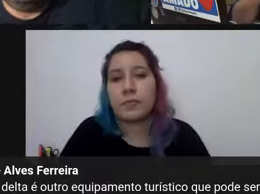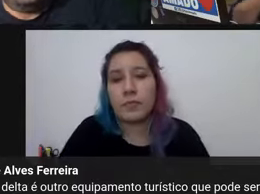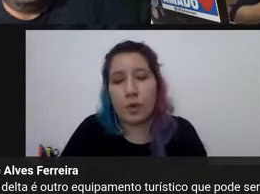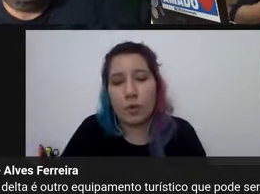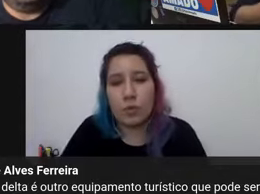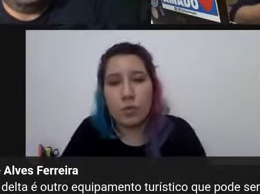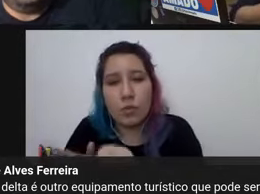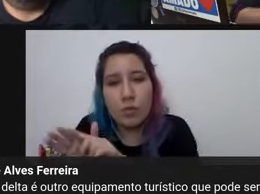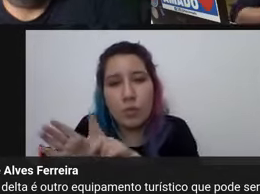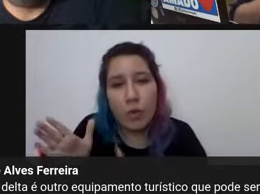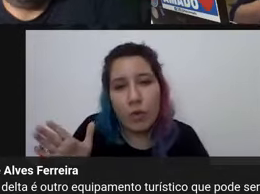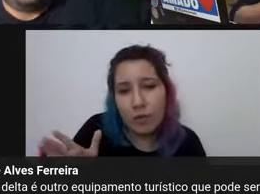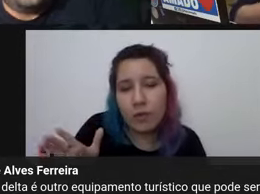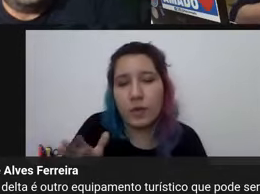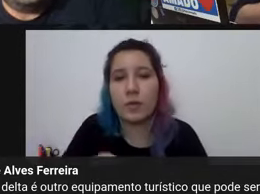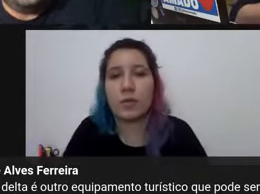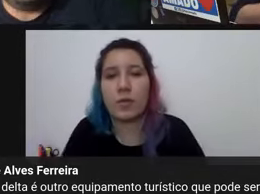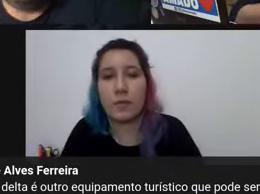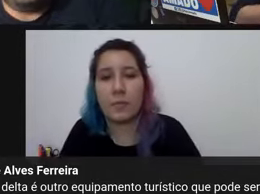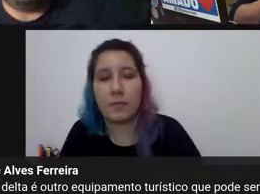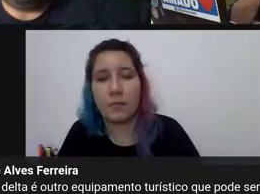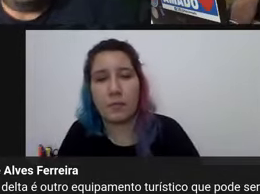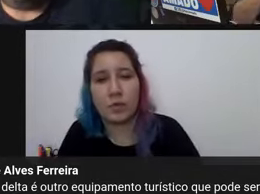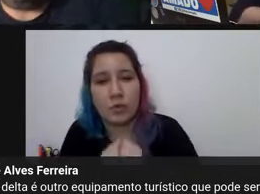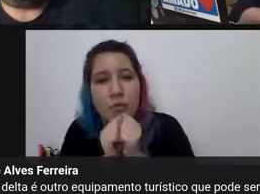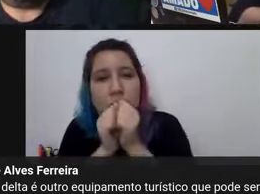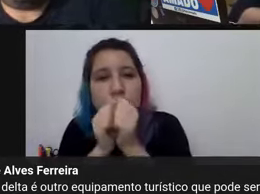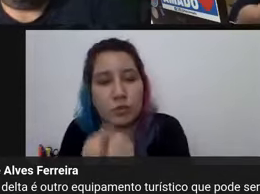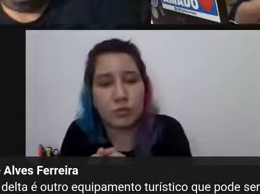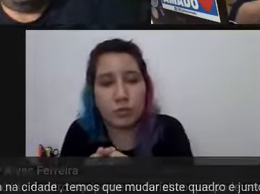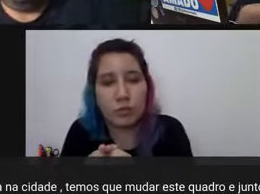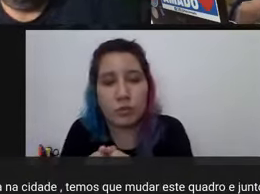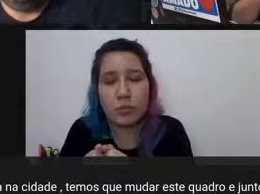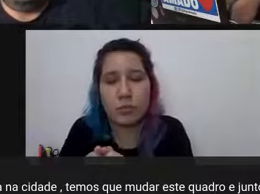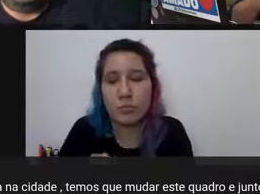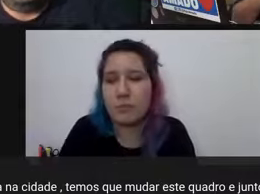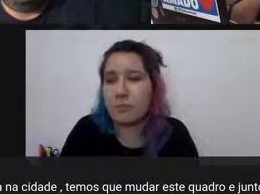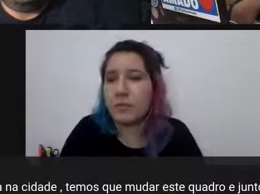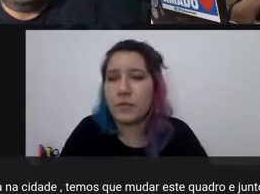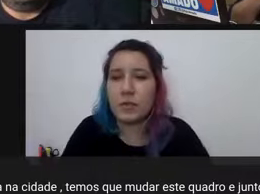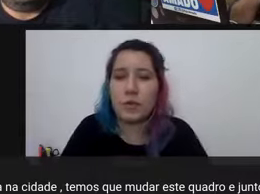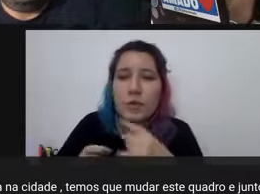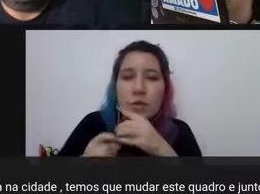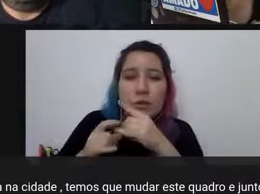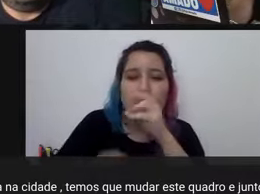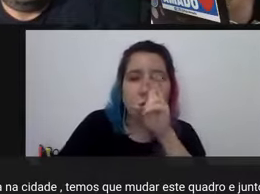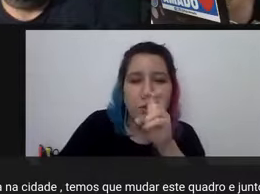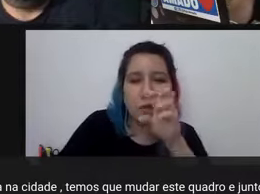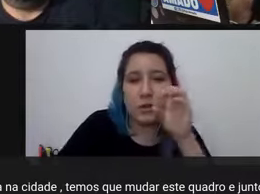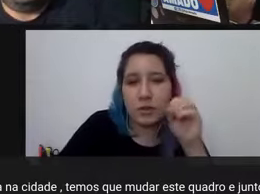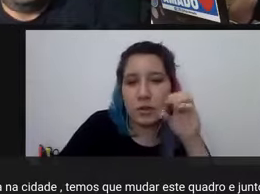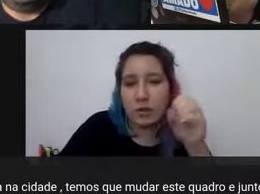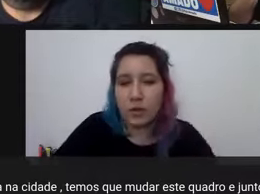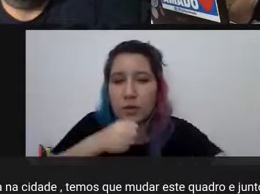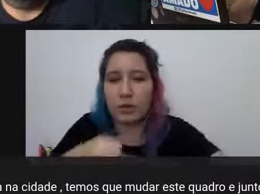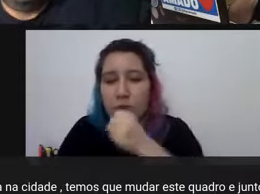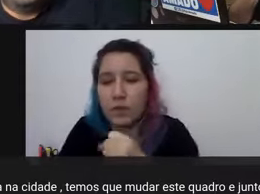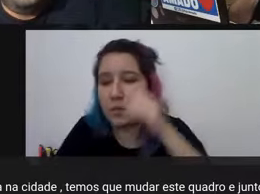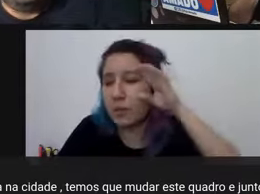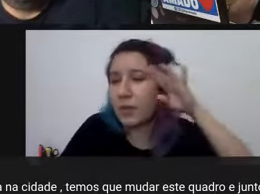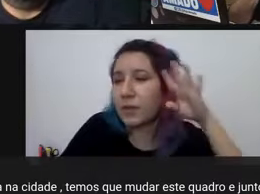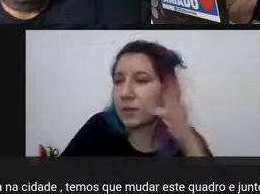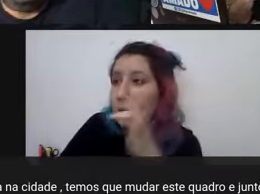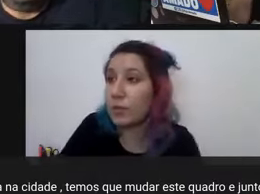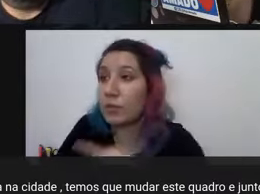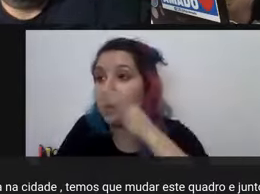pessoalmente junto ao ministro de turismo, Marcelo Álvaro, um ofício São Vicente 500 anos, já pensando o futuro da nossa